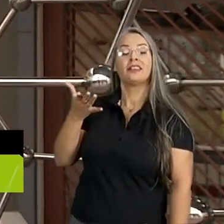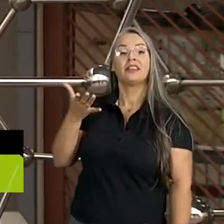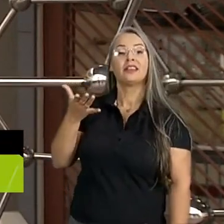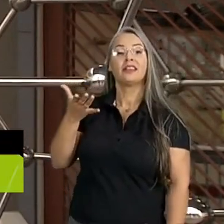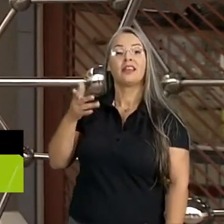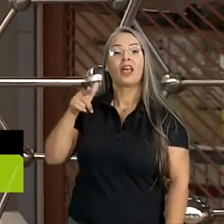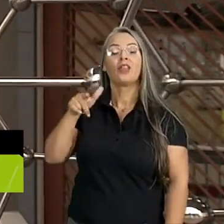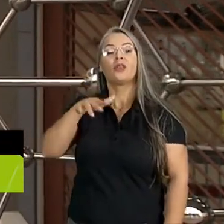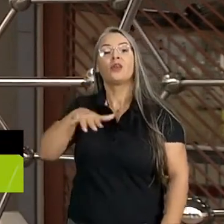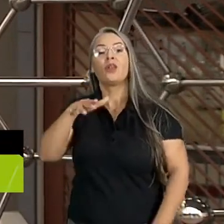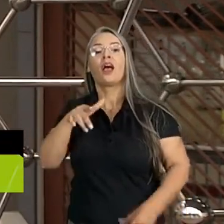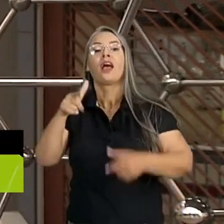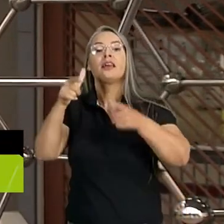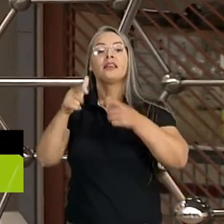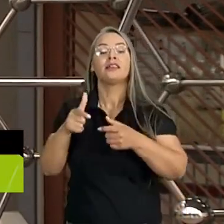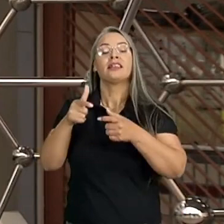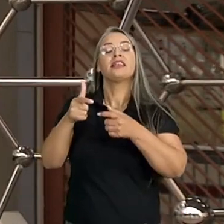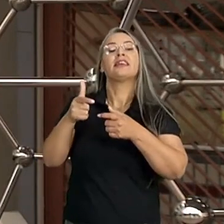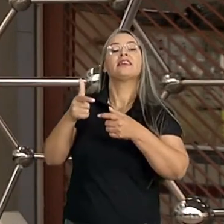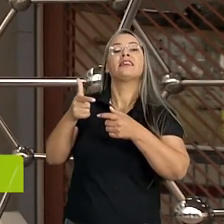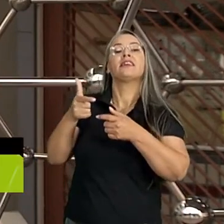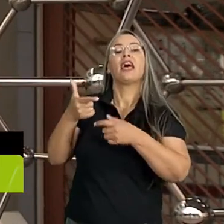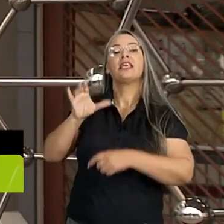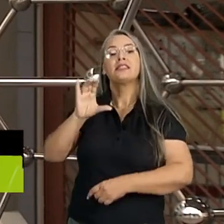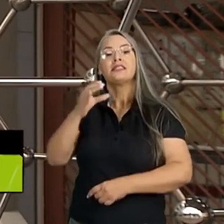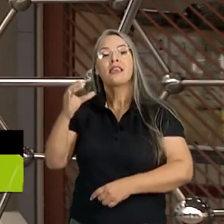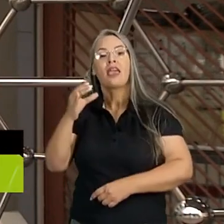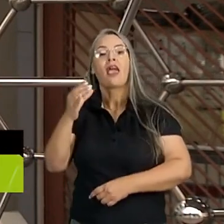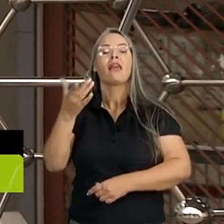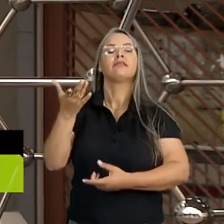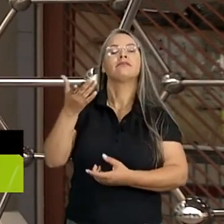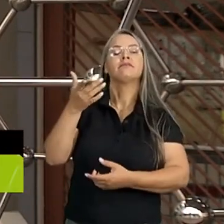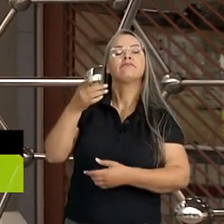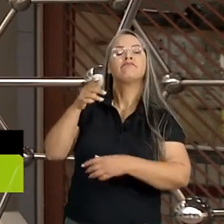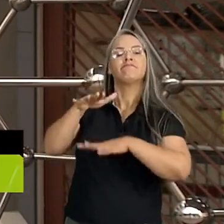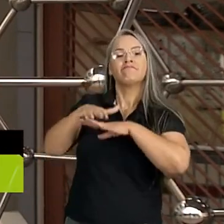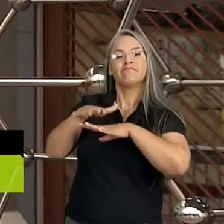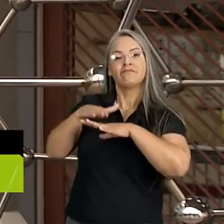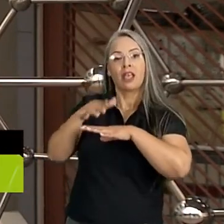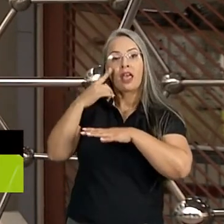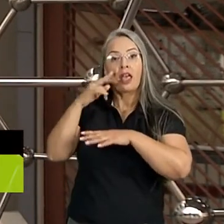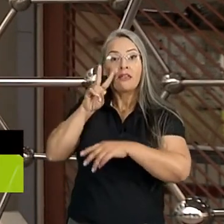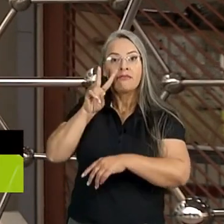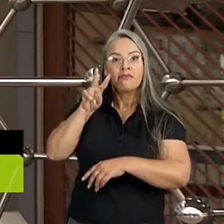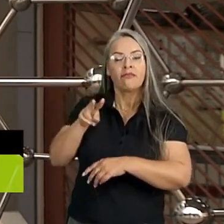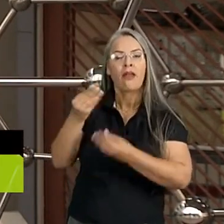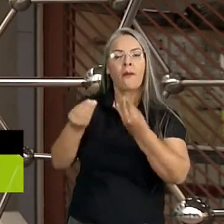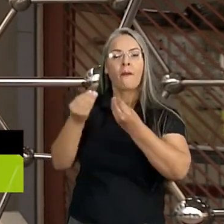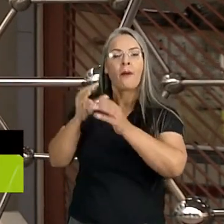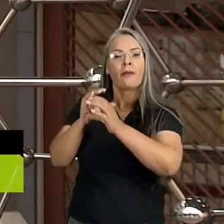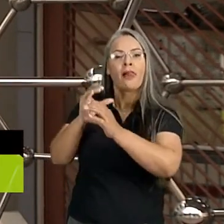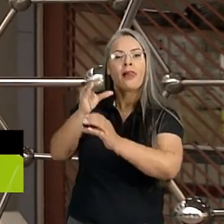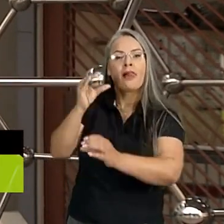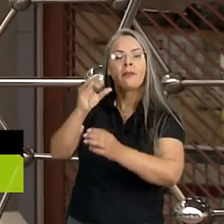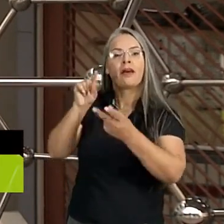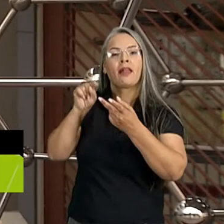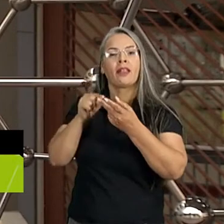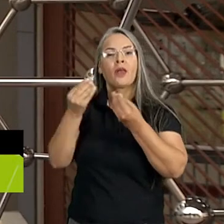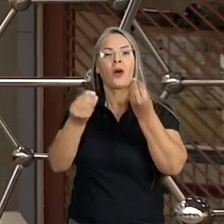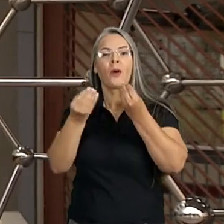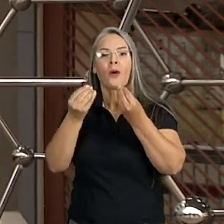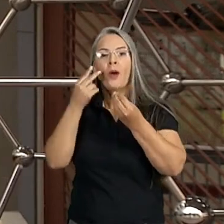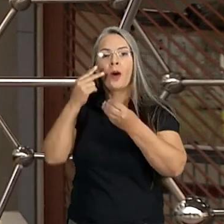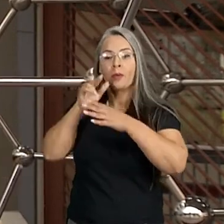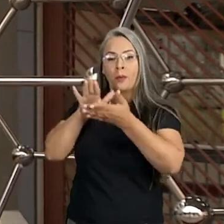visitar o departamento de Matemática conhecer um laboratório uma impressora 3D e falar um pouco sobre cultura Maker